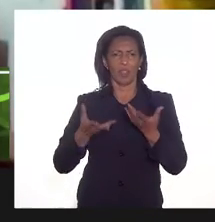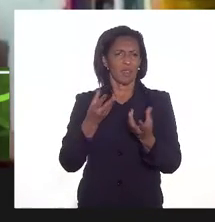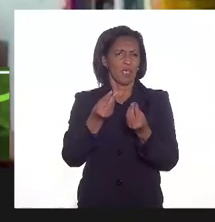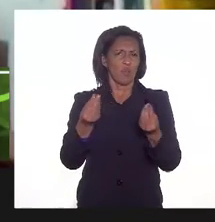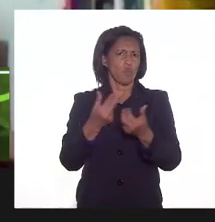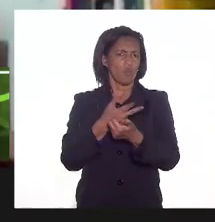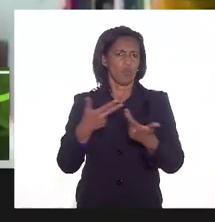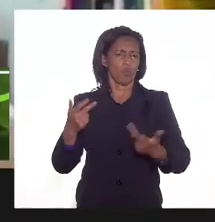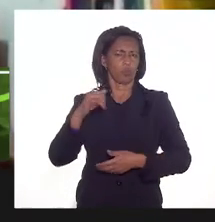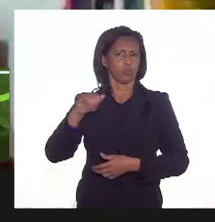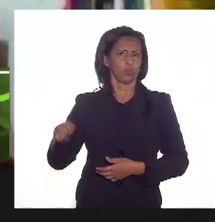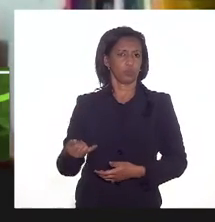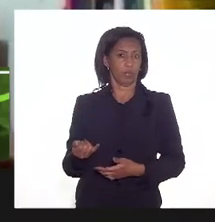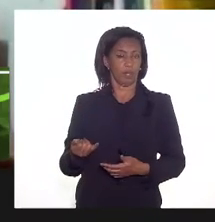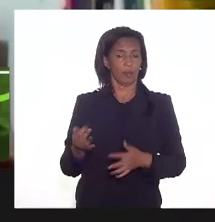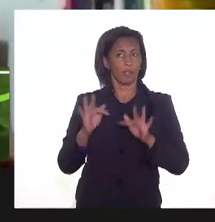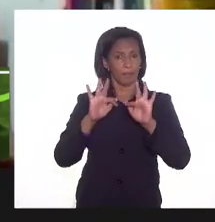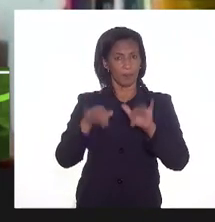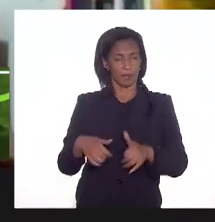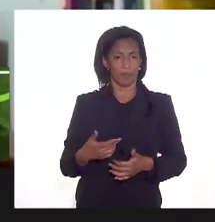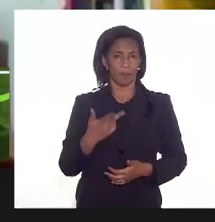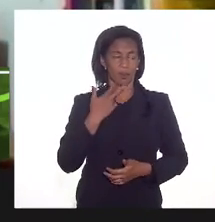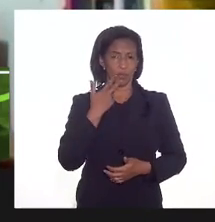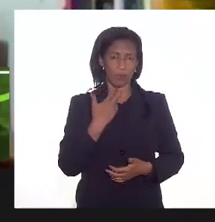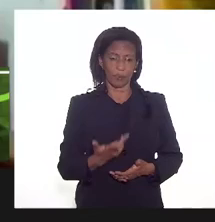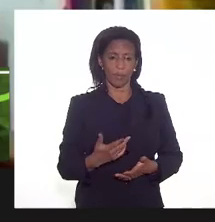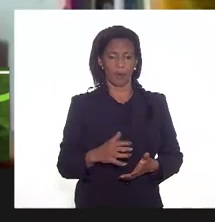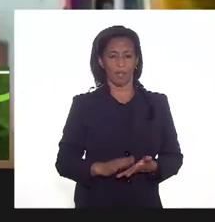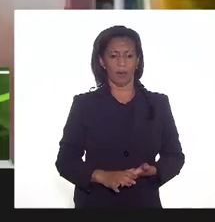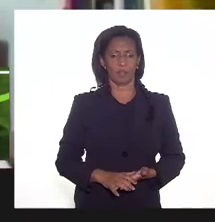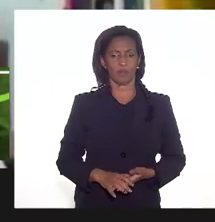possibilidades e para terminar eu queria só dizer